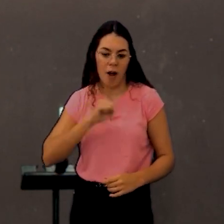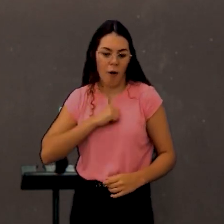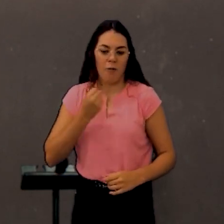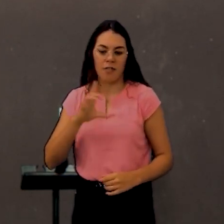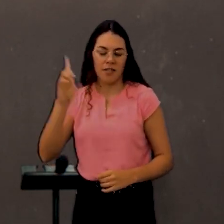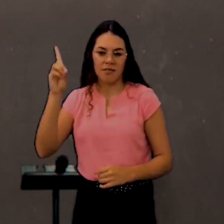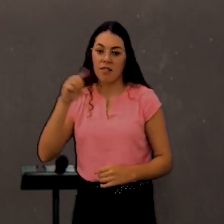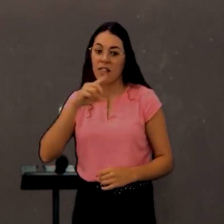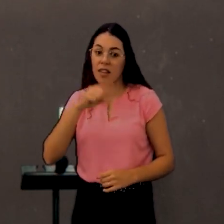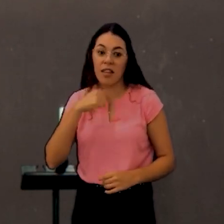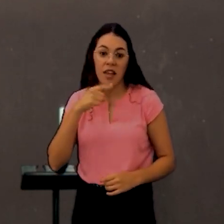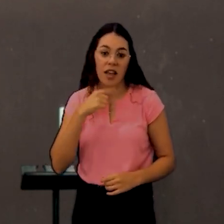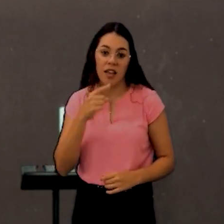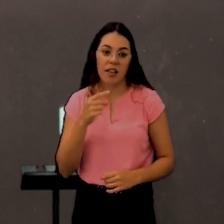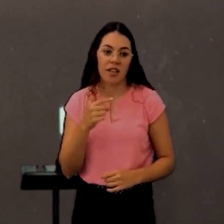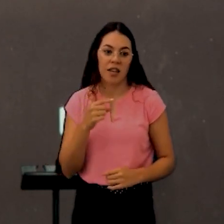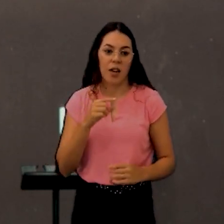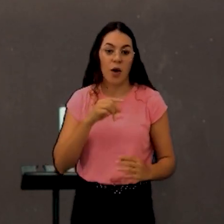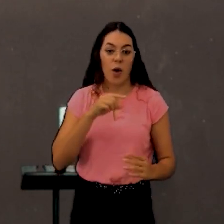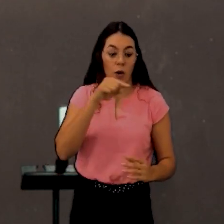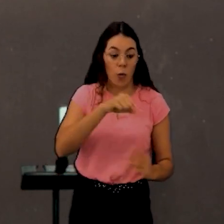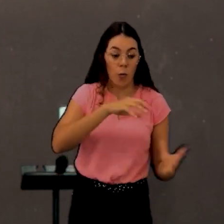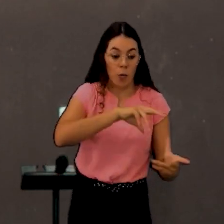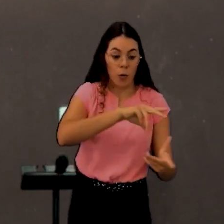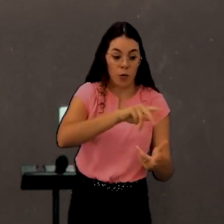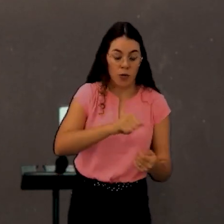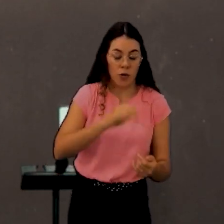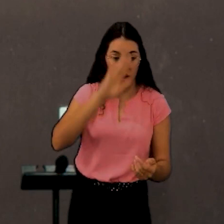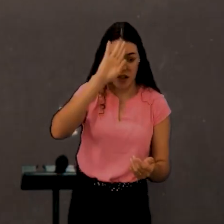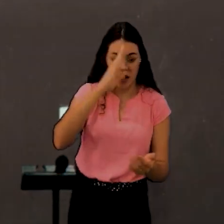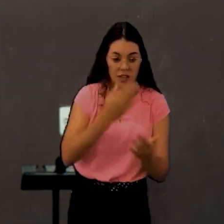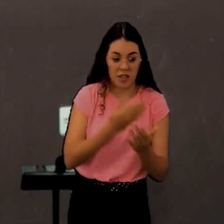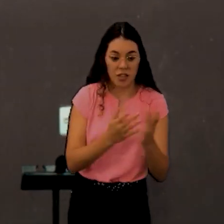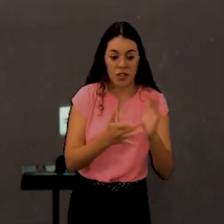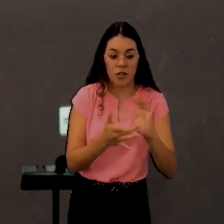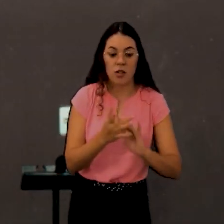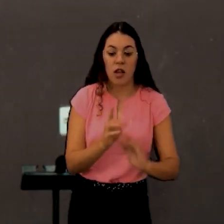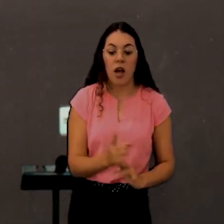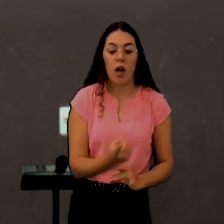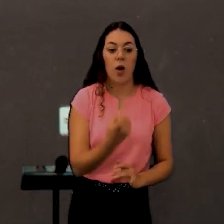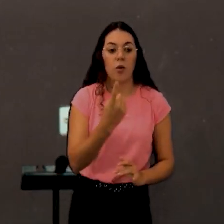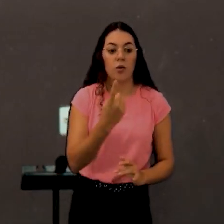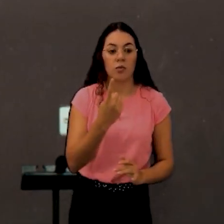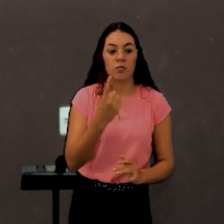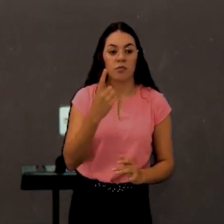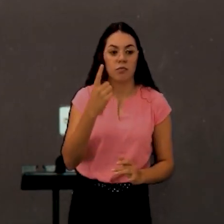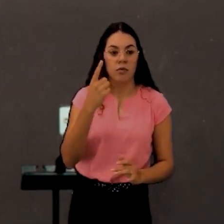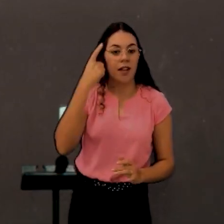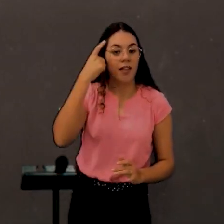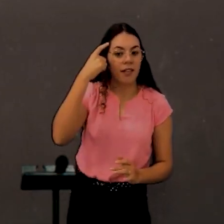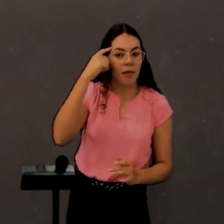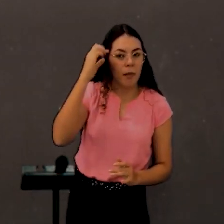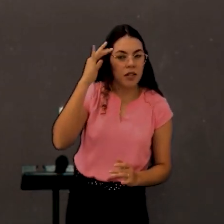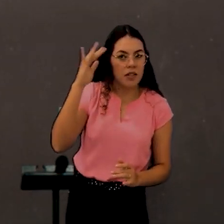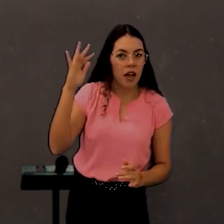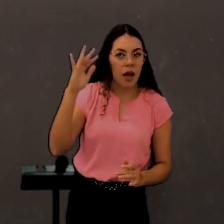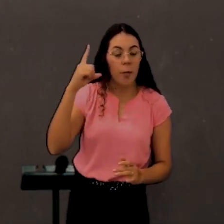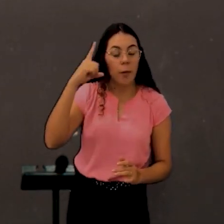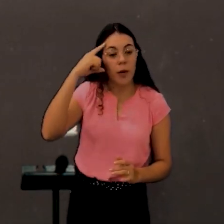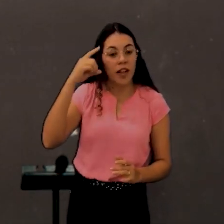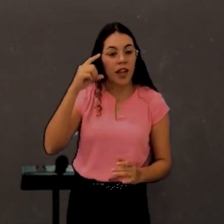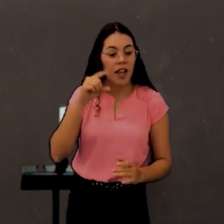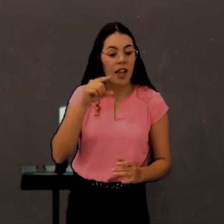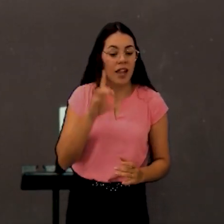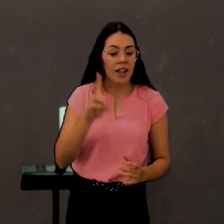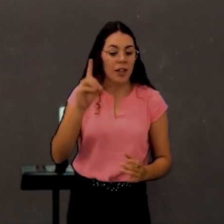Esse Deus que eles acreditam é um Deus que eles mesmos criaram, segundo a sua própria imagem. Porque esse Deus deles não incomoda